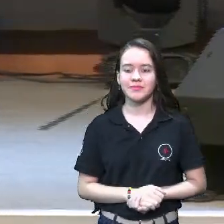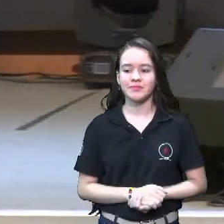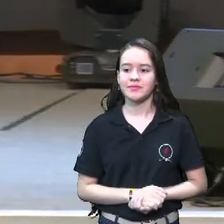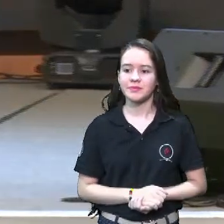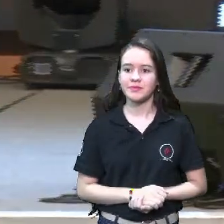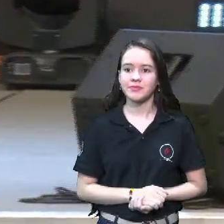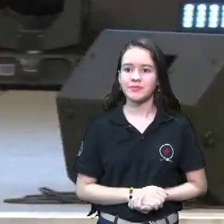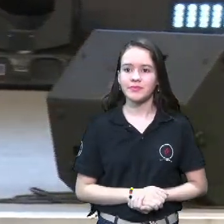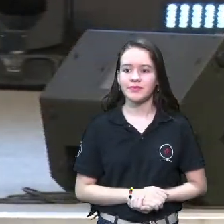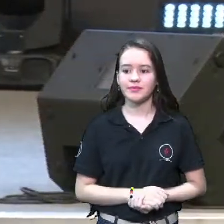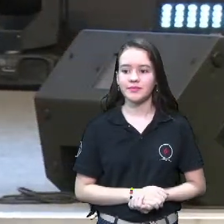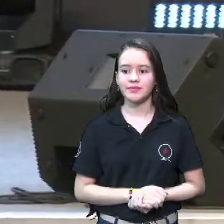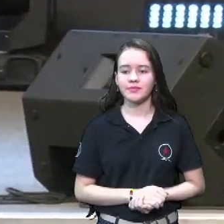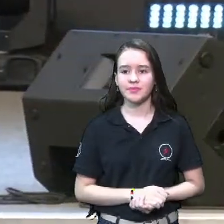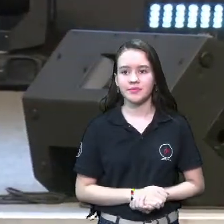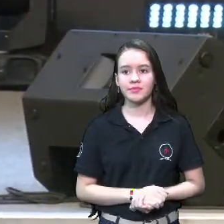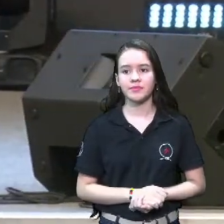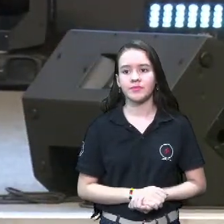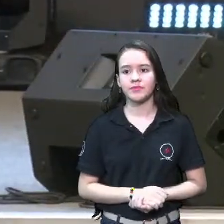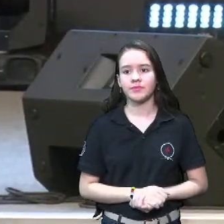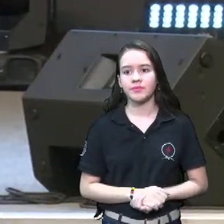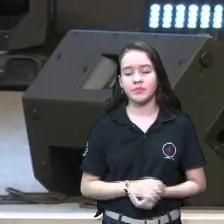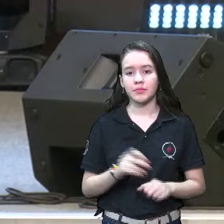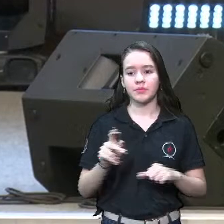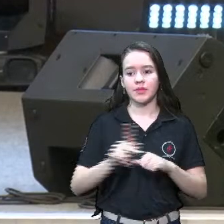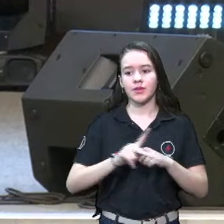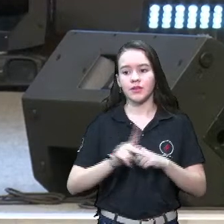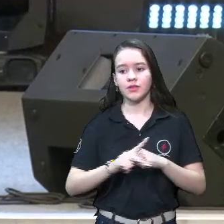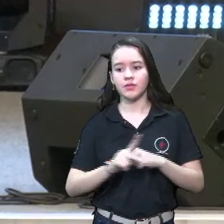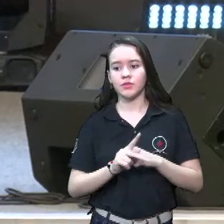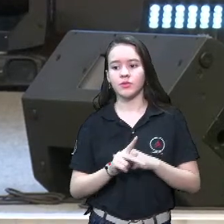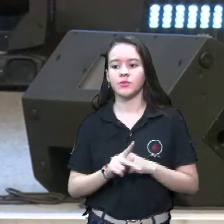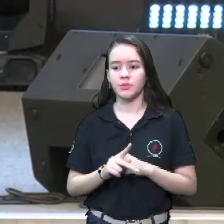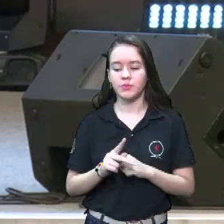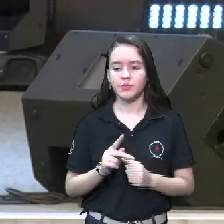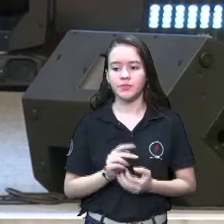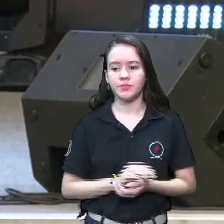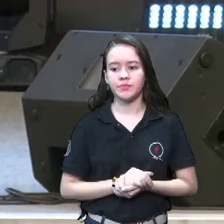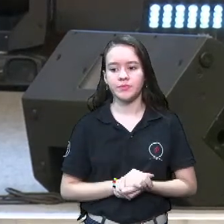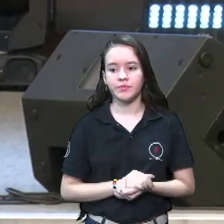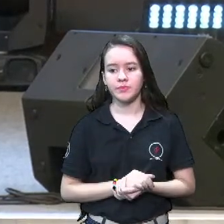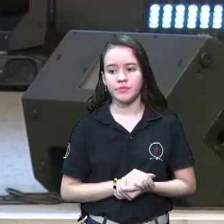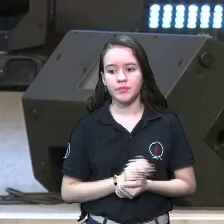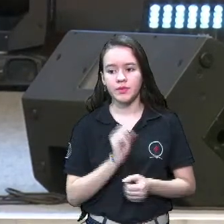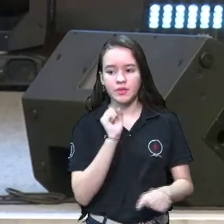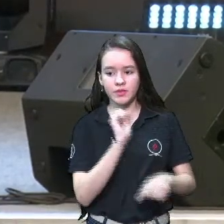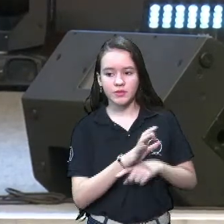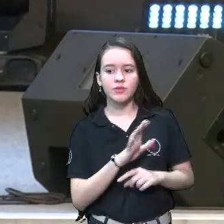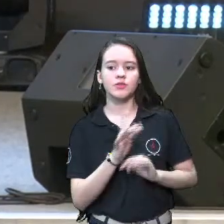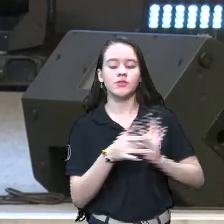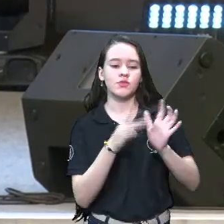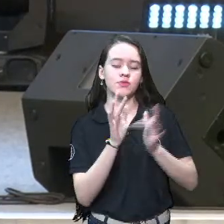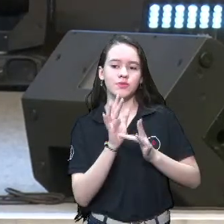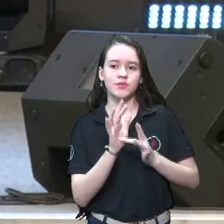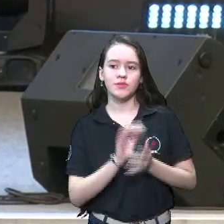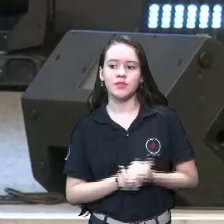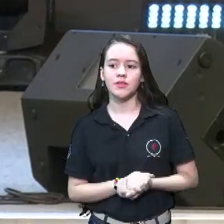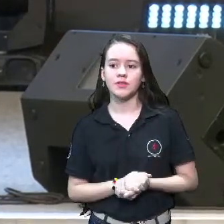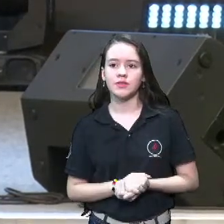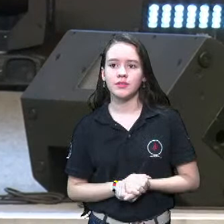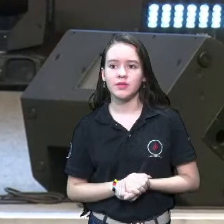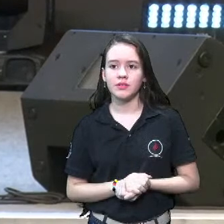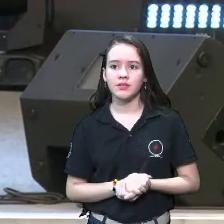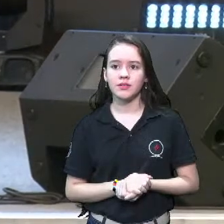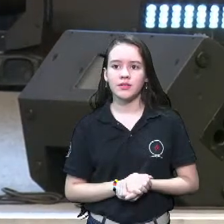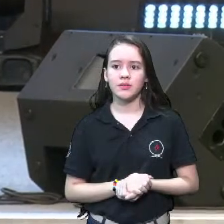Você sabe que Pedro, ele negou a Jesus. Só que isso aqui é lindo porque ele não pergunta